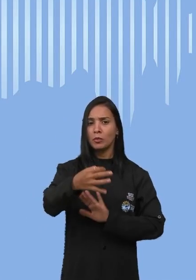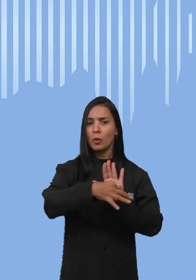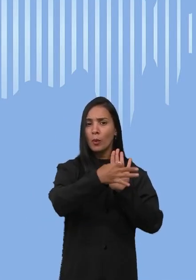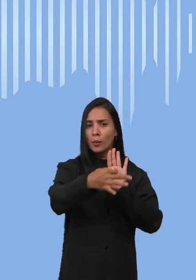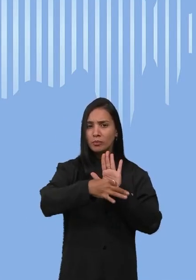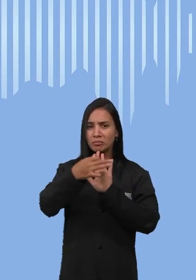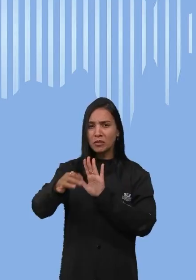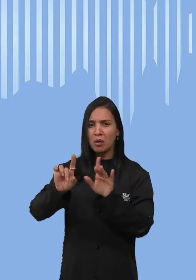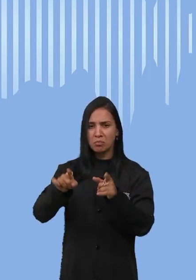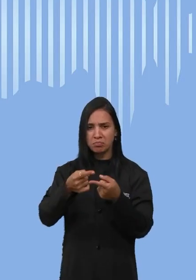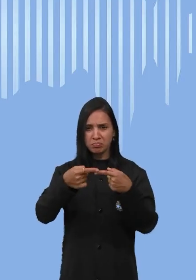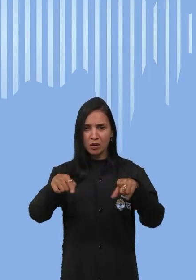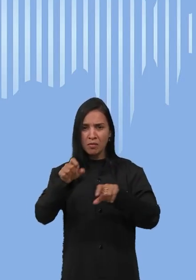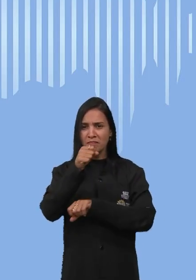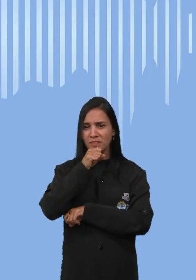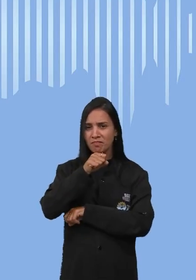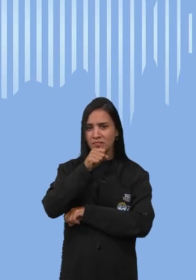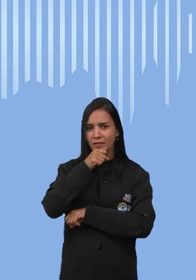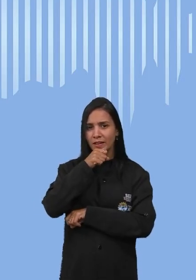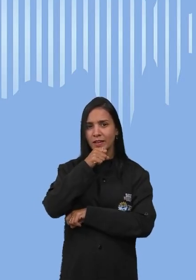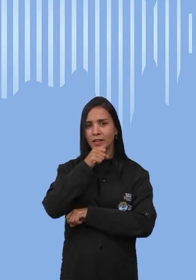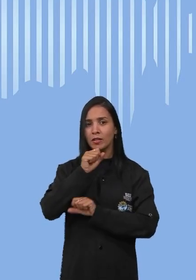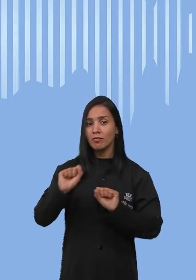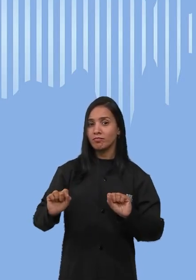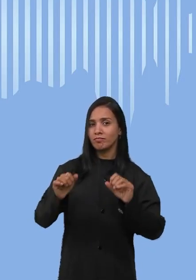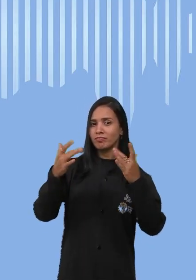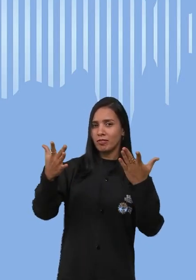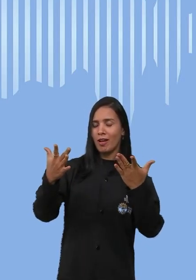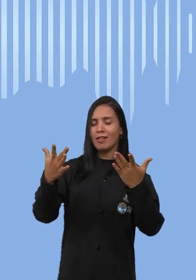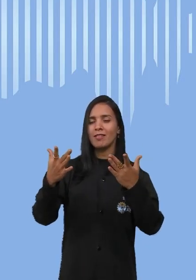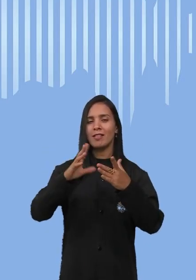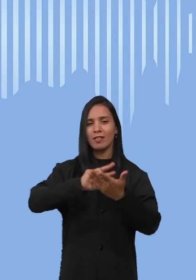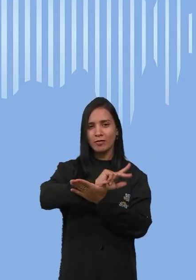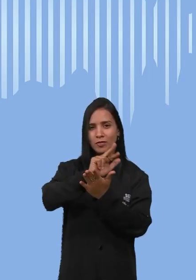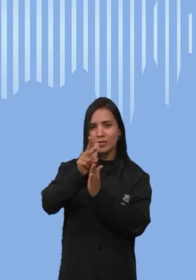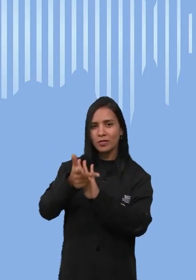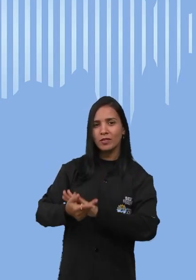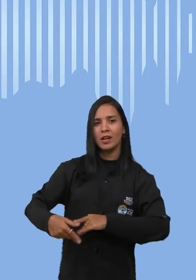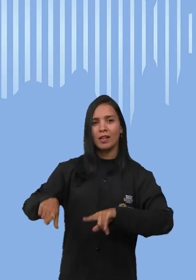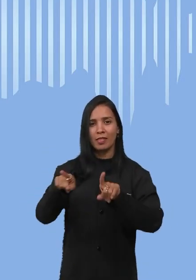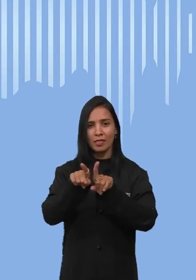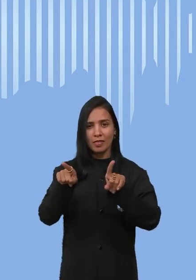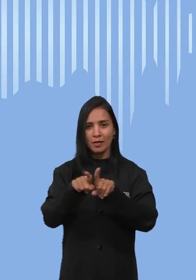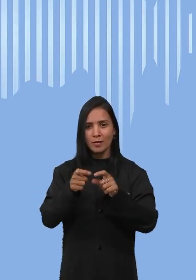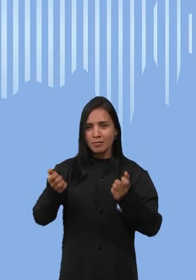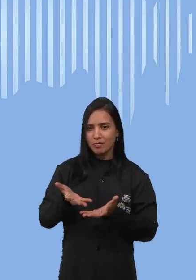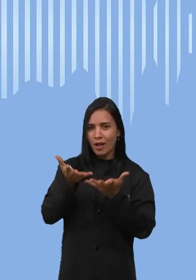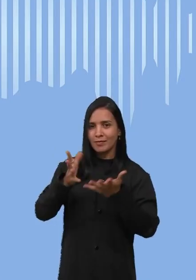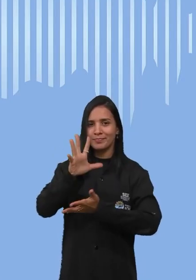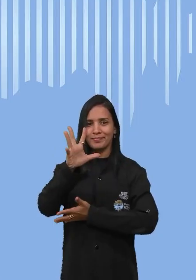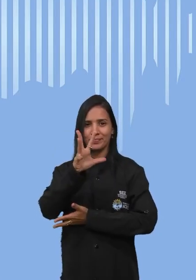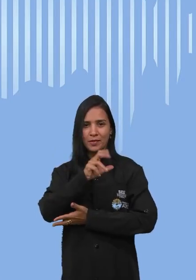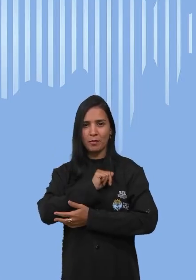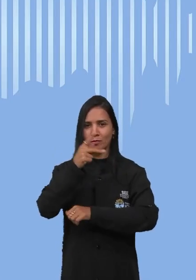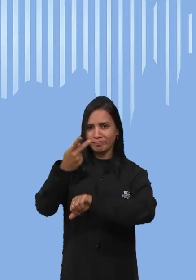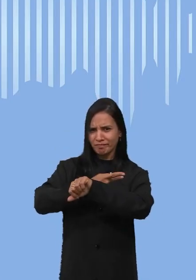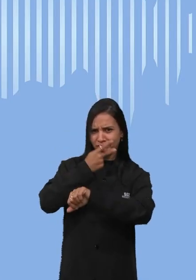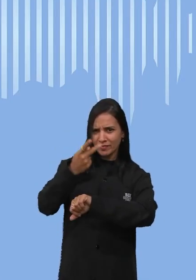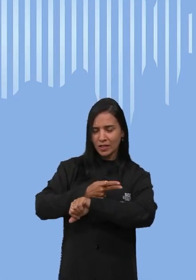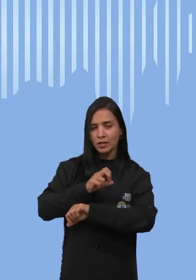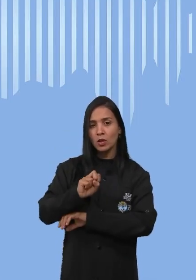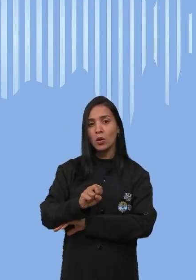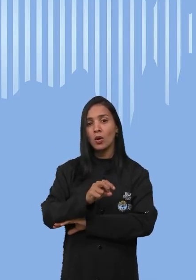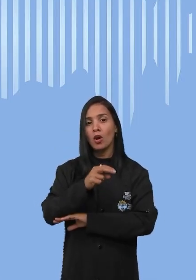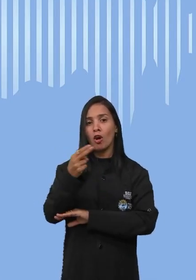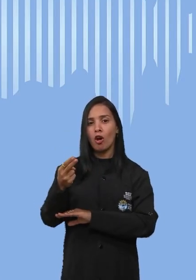C, celebrar a diversidade e promover o amor e a resistência. Letra D, incentivar a alienação